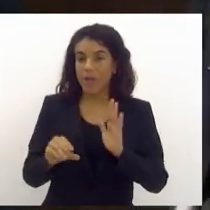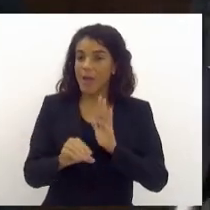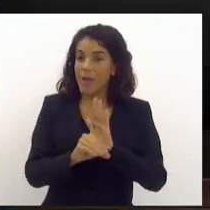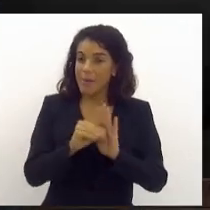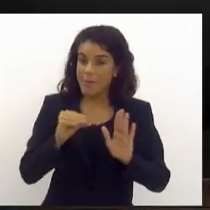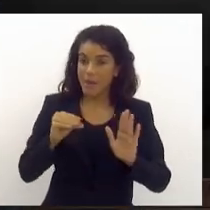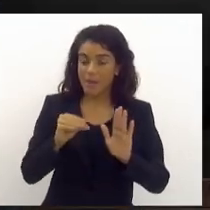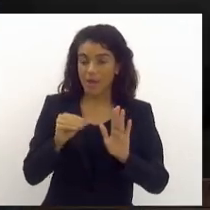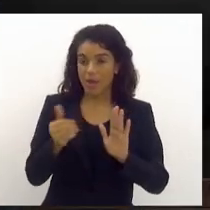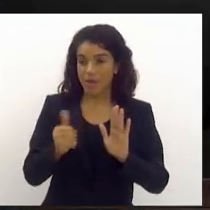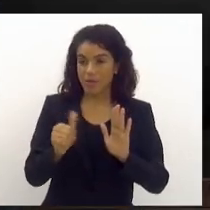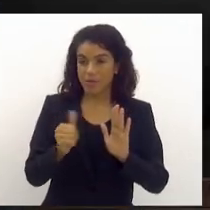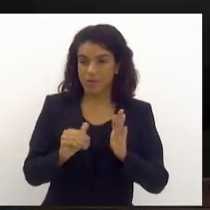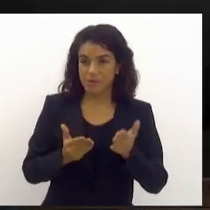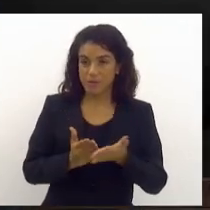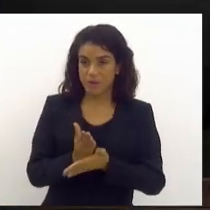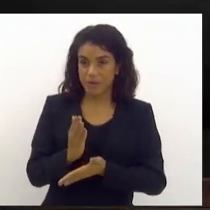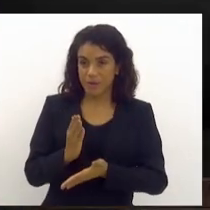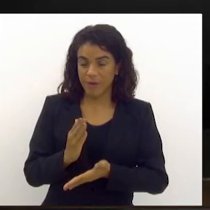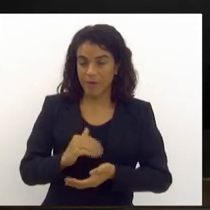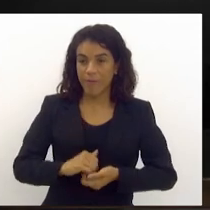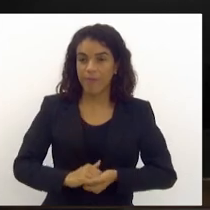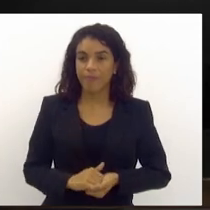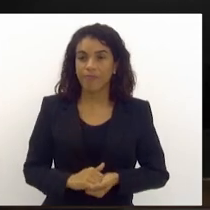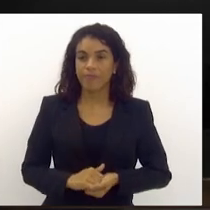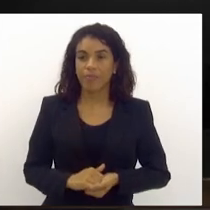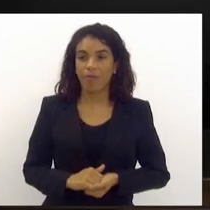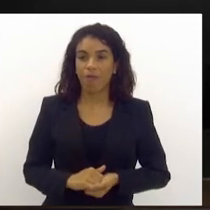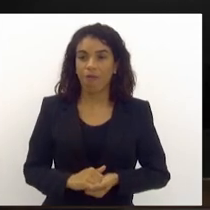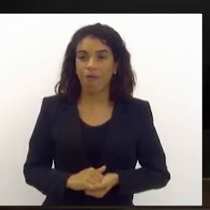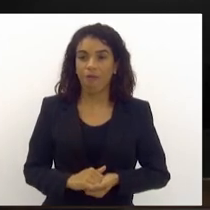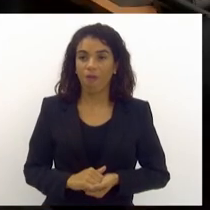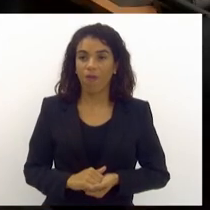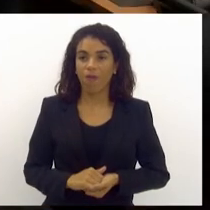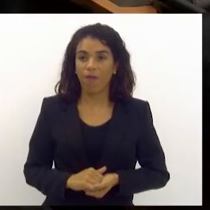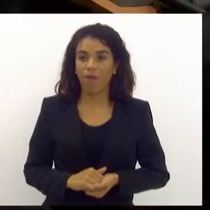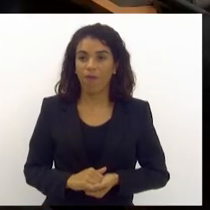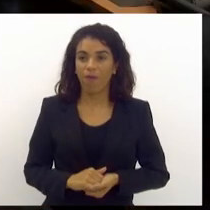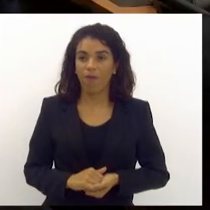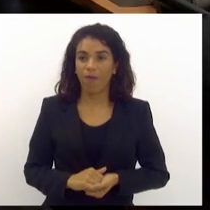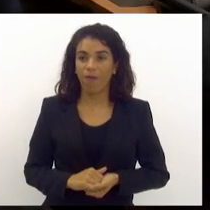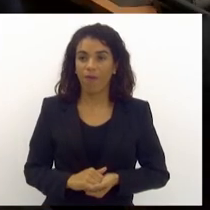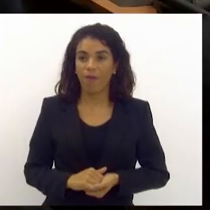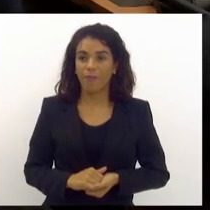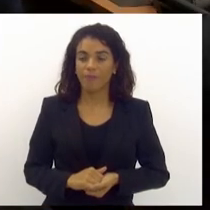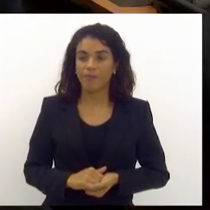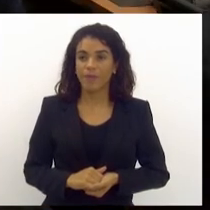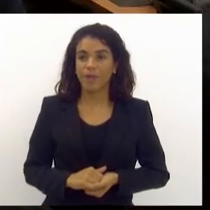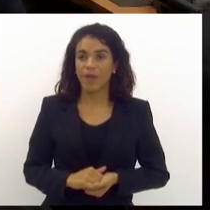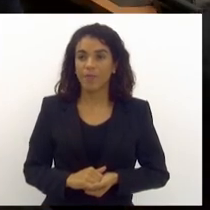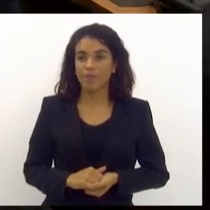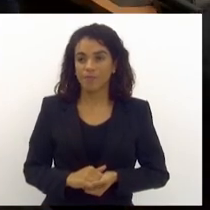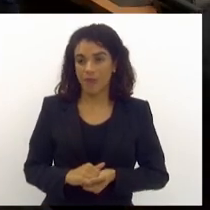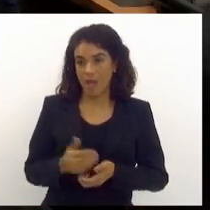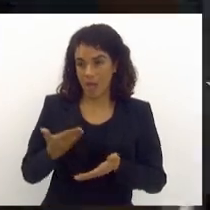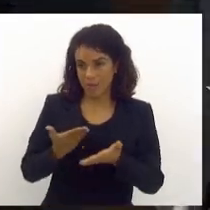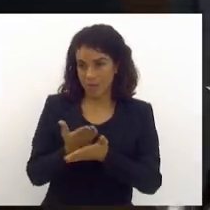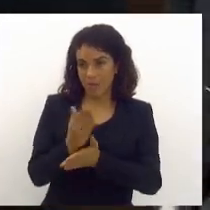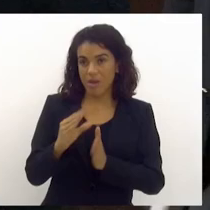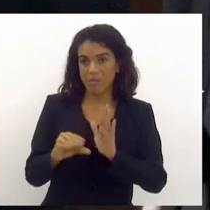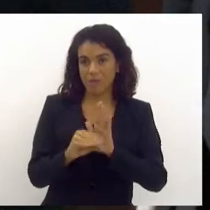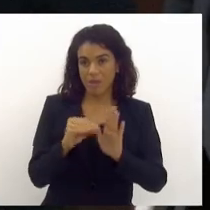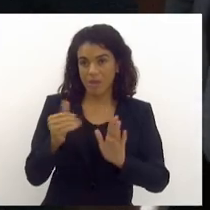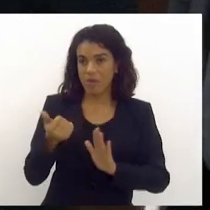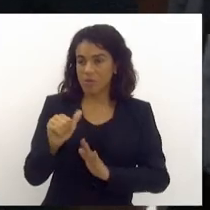aprovar 11, é isso? Construção? Atende, Luiz Paulo. Então, aprovada a emenda 11, não precisa nem destaque, que eu